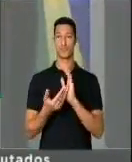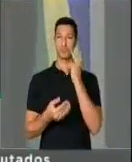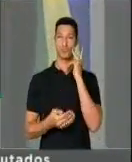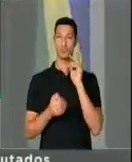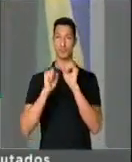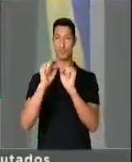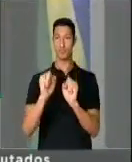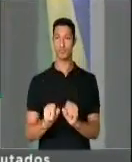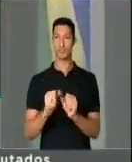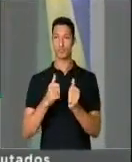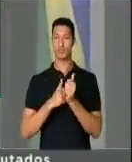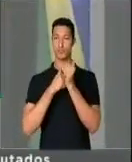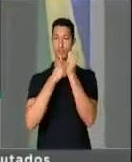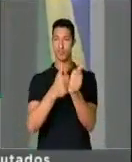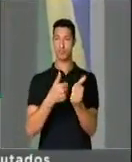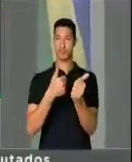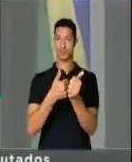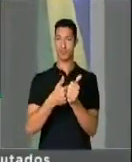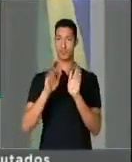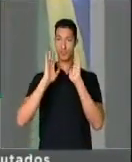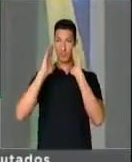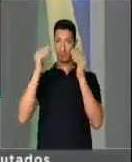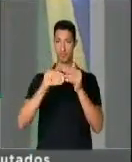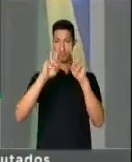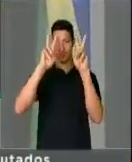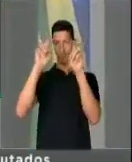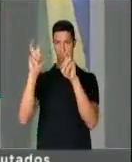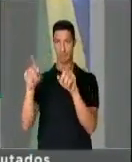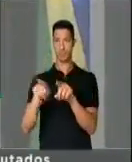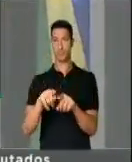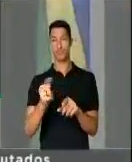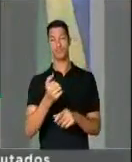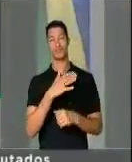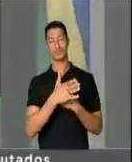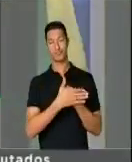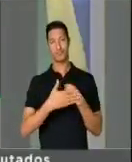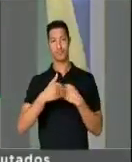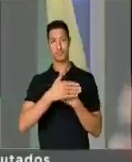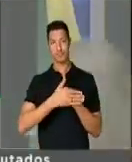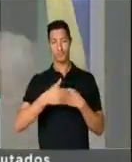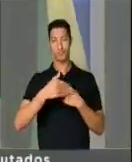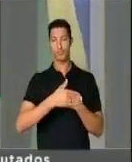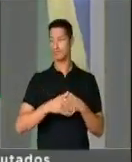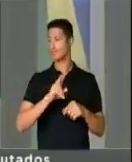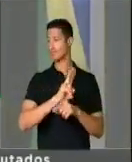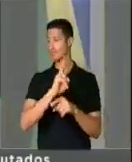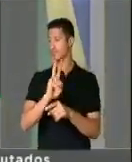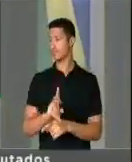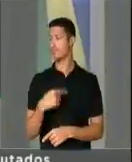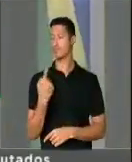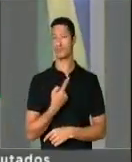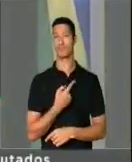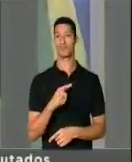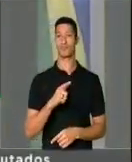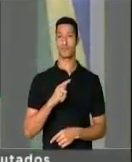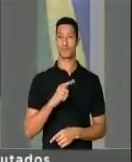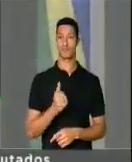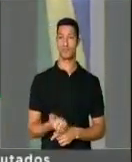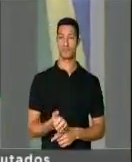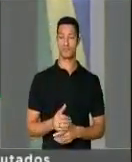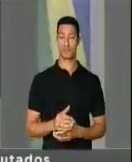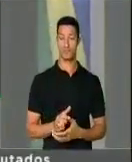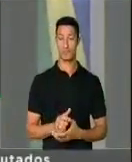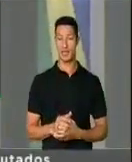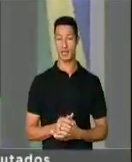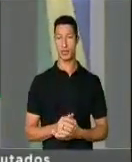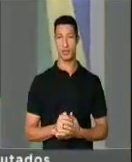para poder acompanhar de perto, se debruçar sobre esse assunto com mais carinho, com denodo, com zelo, e que a gente possa, junto ao governo